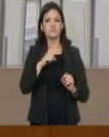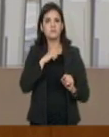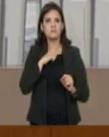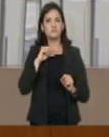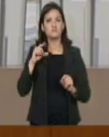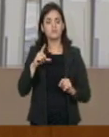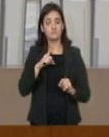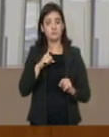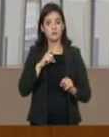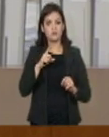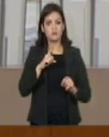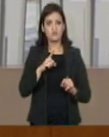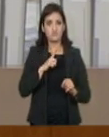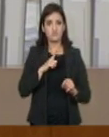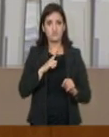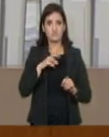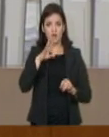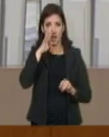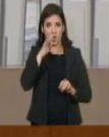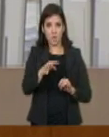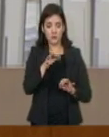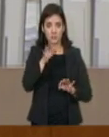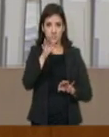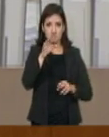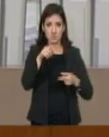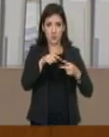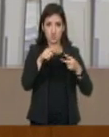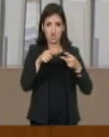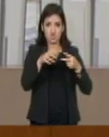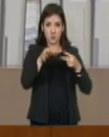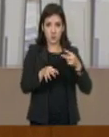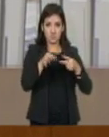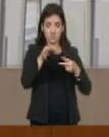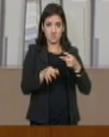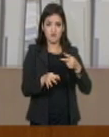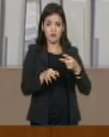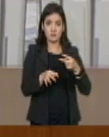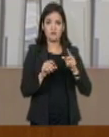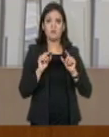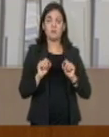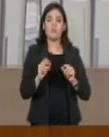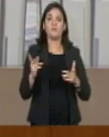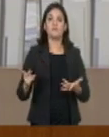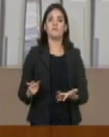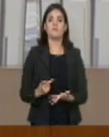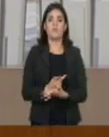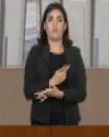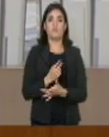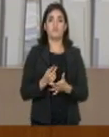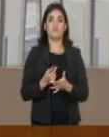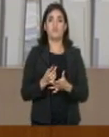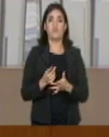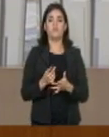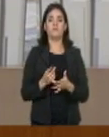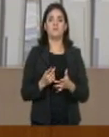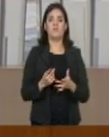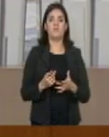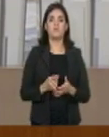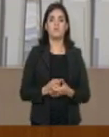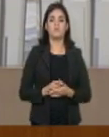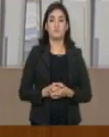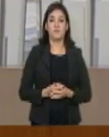em segunda instância para a esfera criminal, diante do que acontecera com a matéria